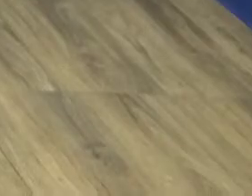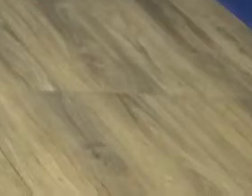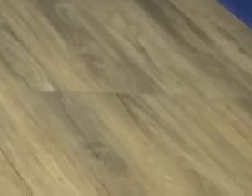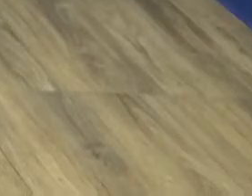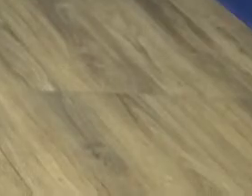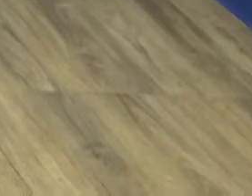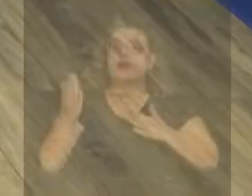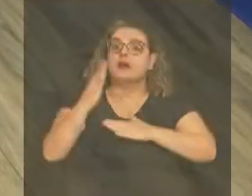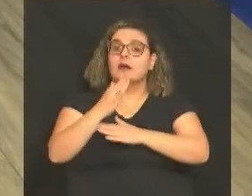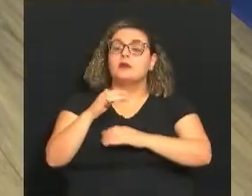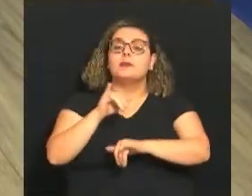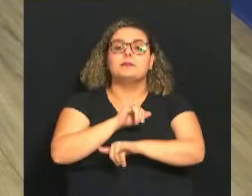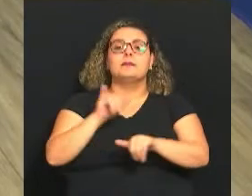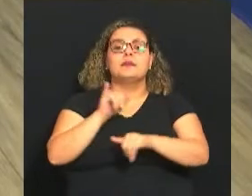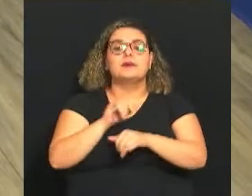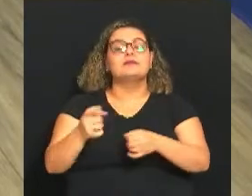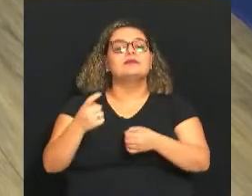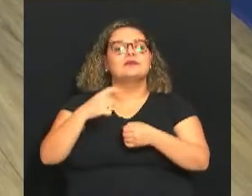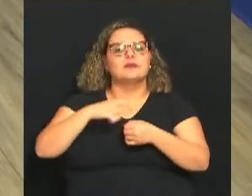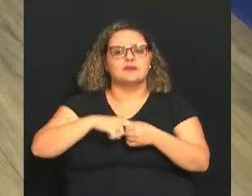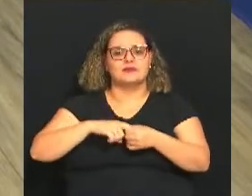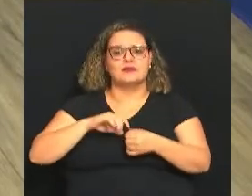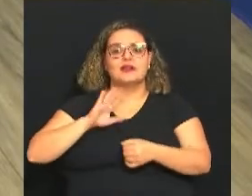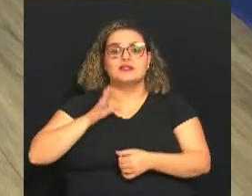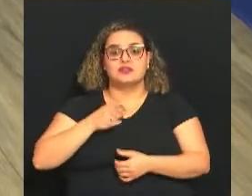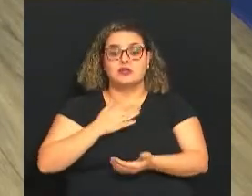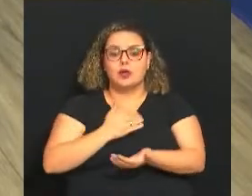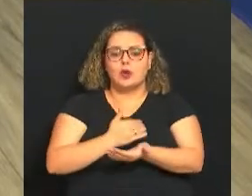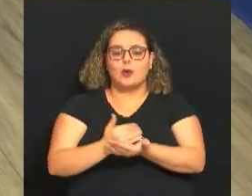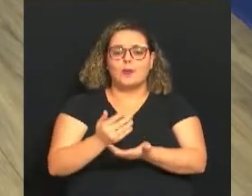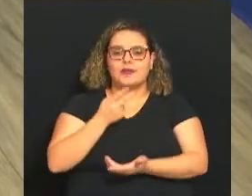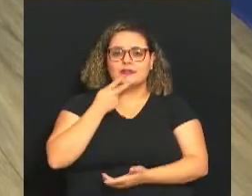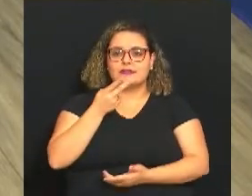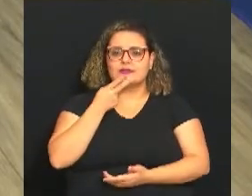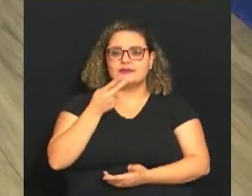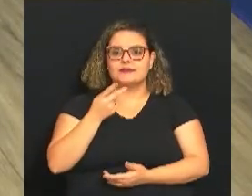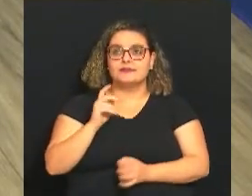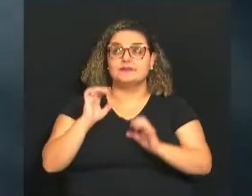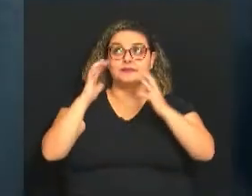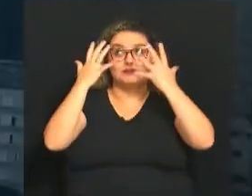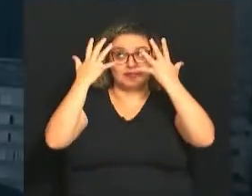Câmara Notícia de volta e a gente já entra nesse bloco falando de tempo.